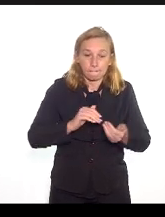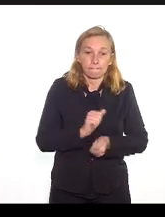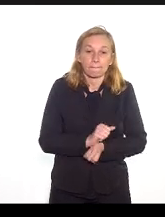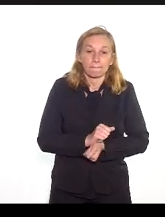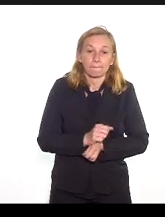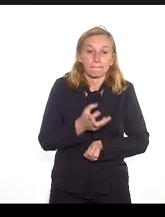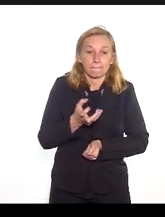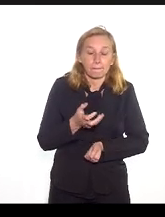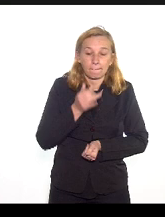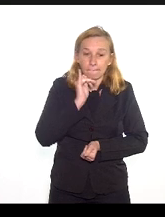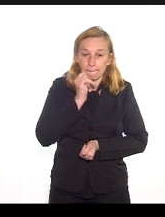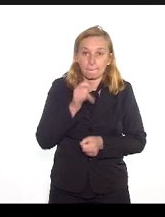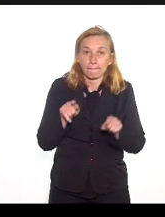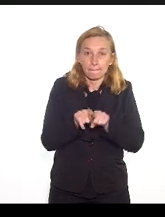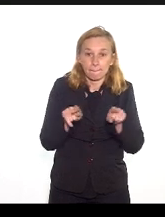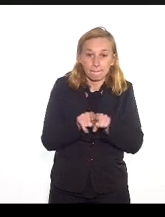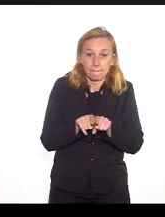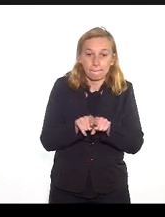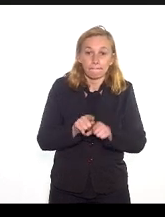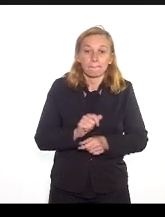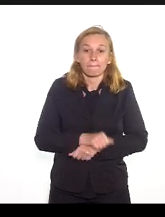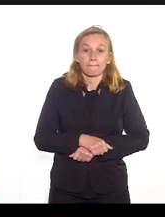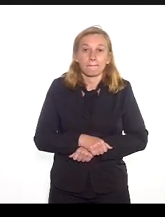Eu queria relatar também, né,